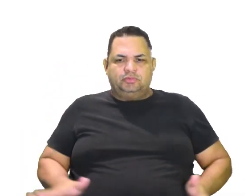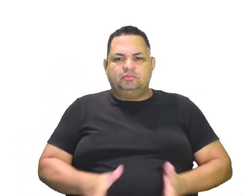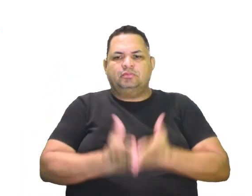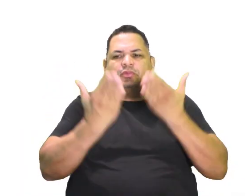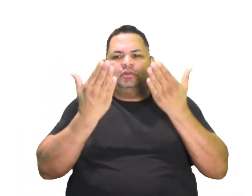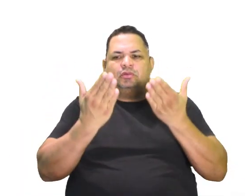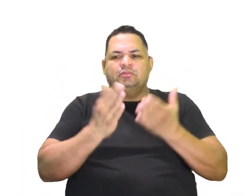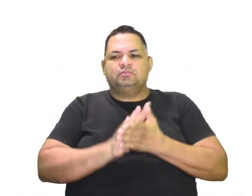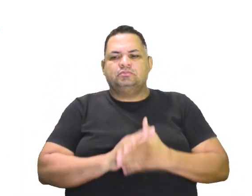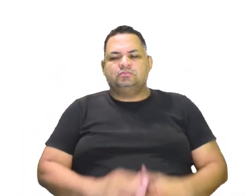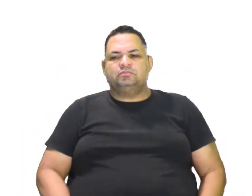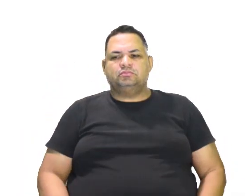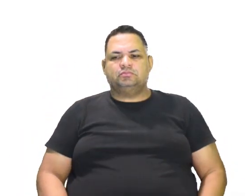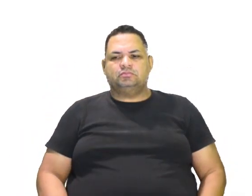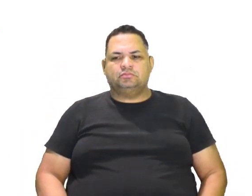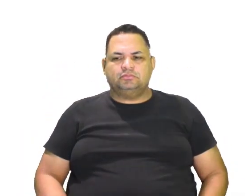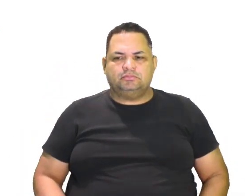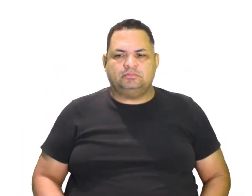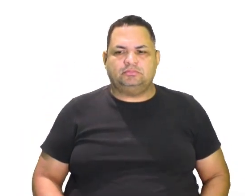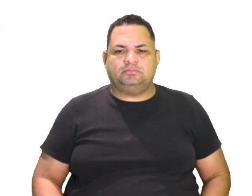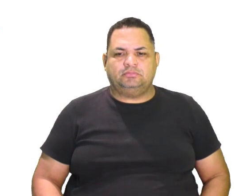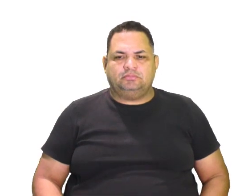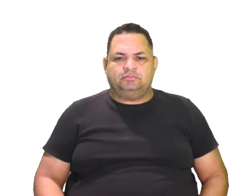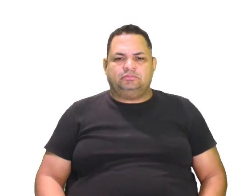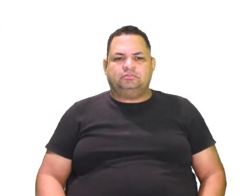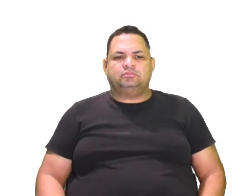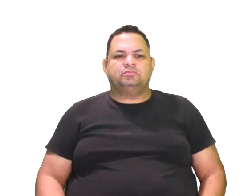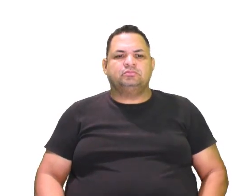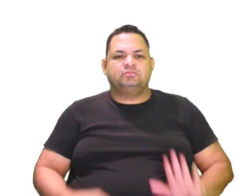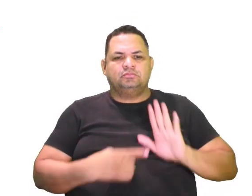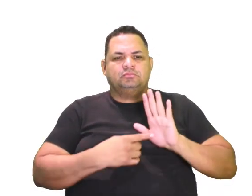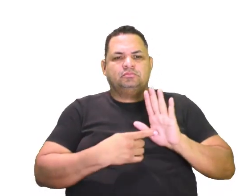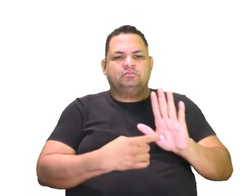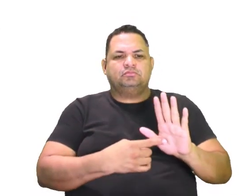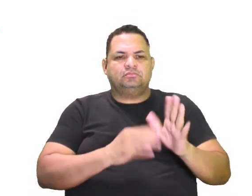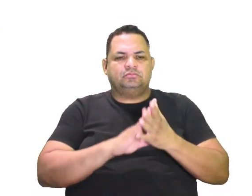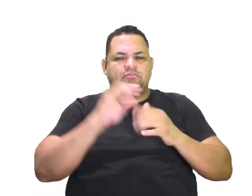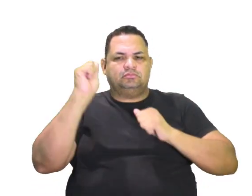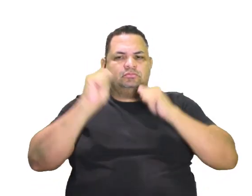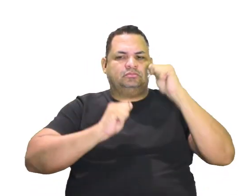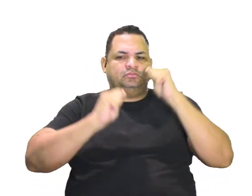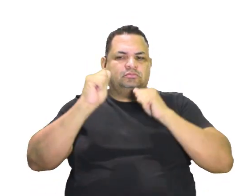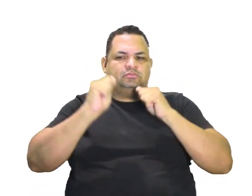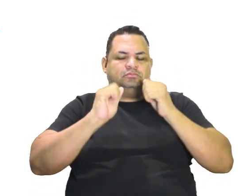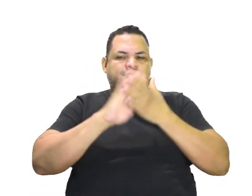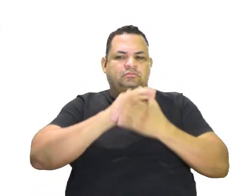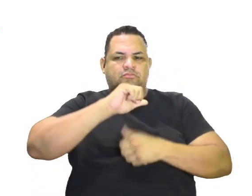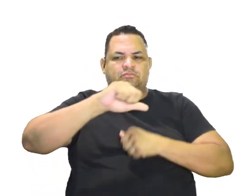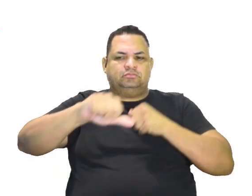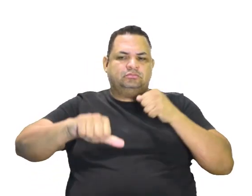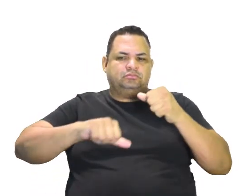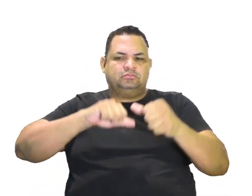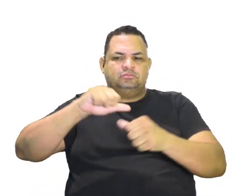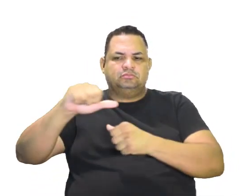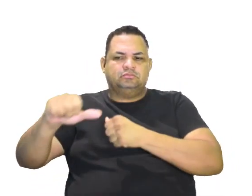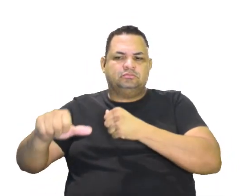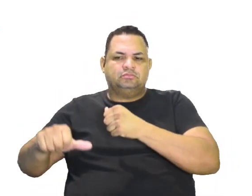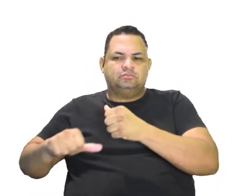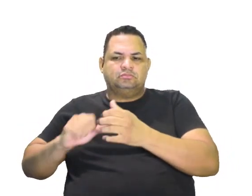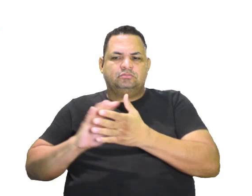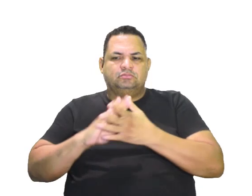né? nas novas pinturas, né? Então, essa industrialização é a